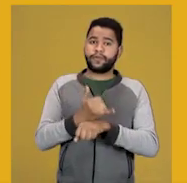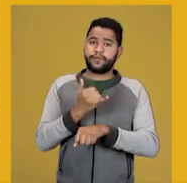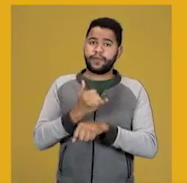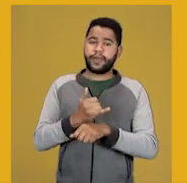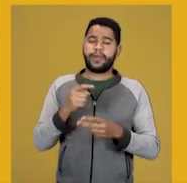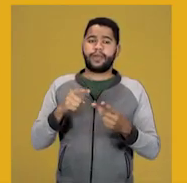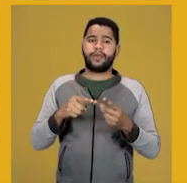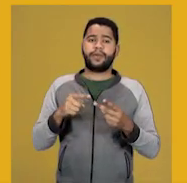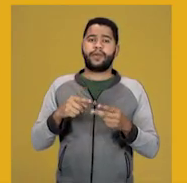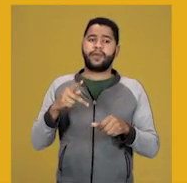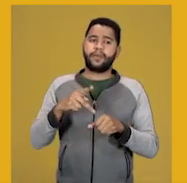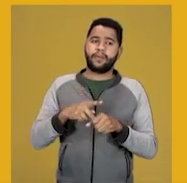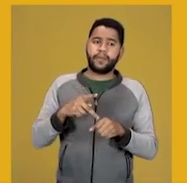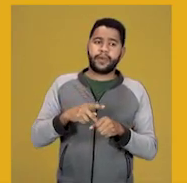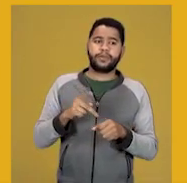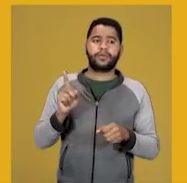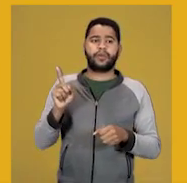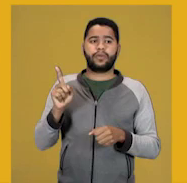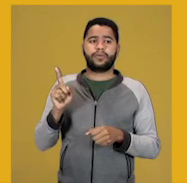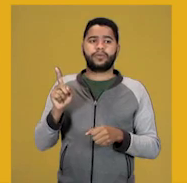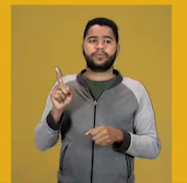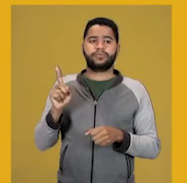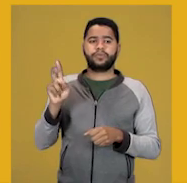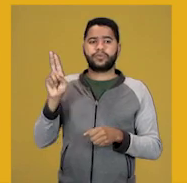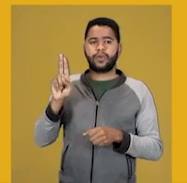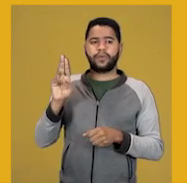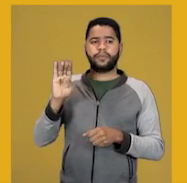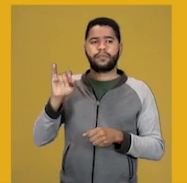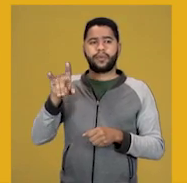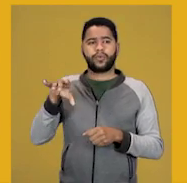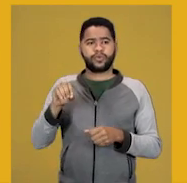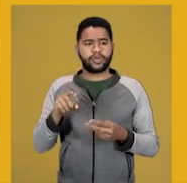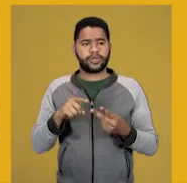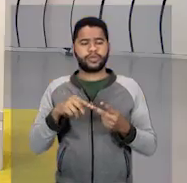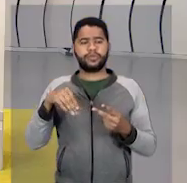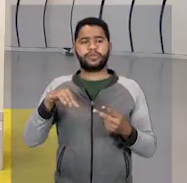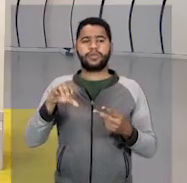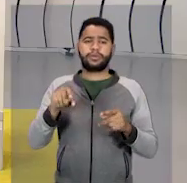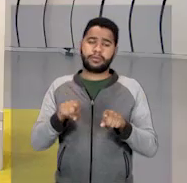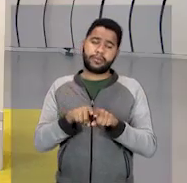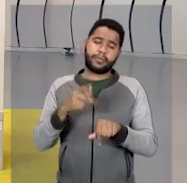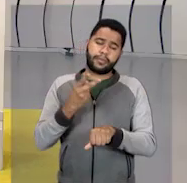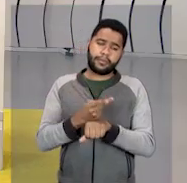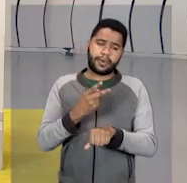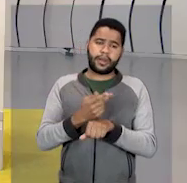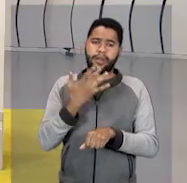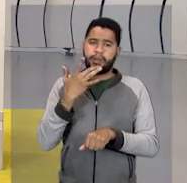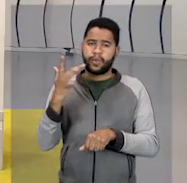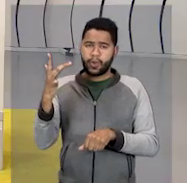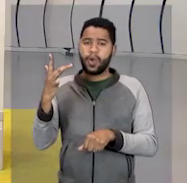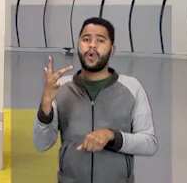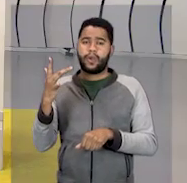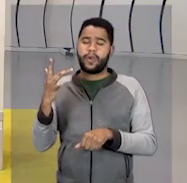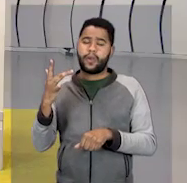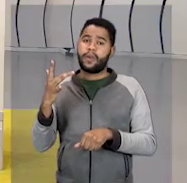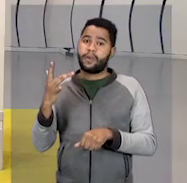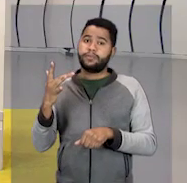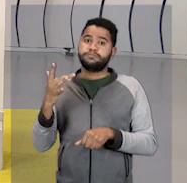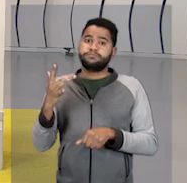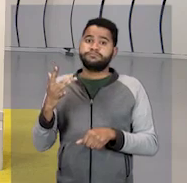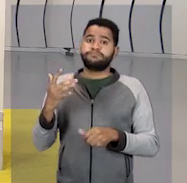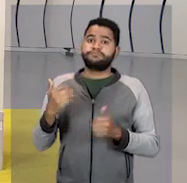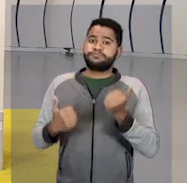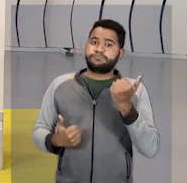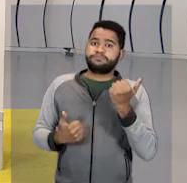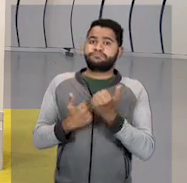petróleo, manganesa, bauxita, níquel, né? Além da prata e do ouro. Então, são os recursos